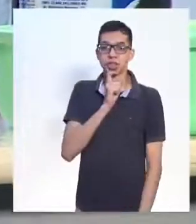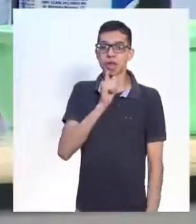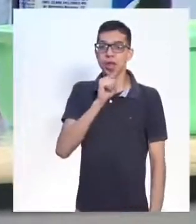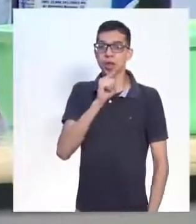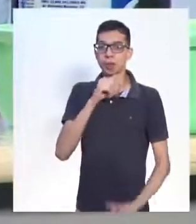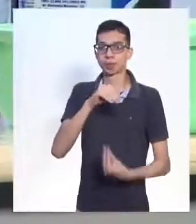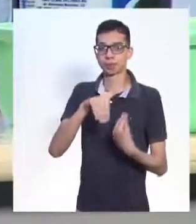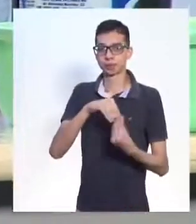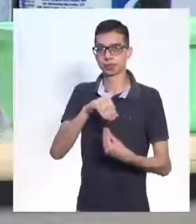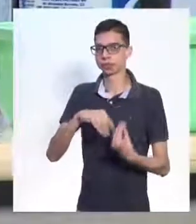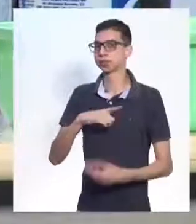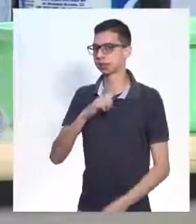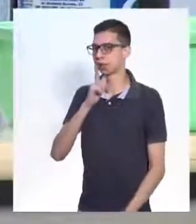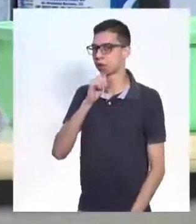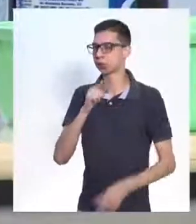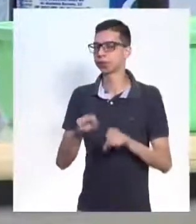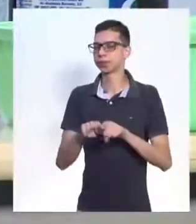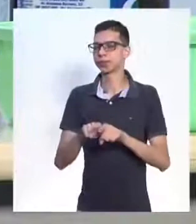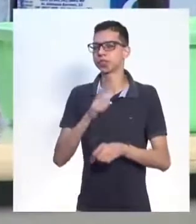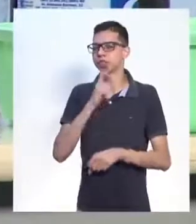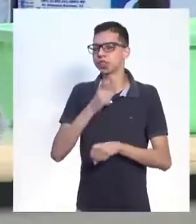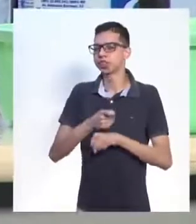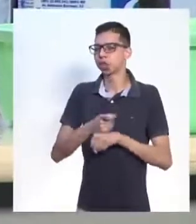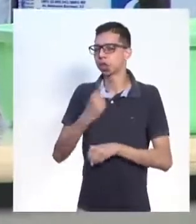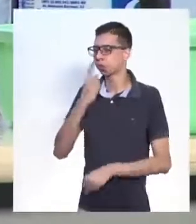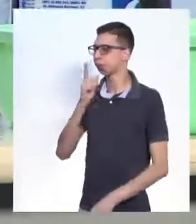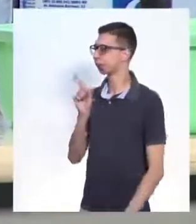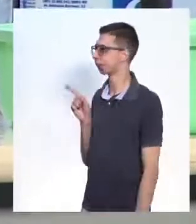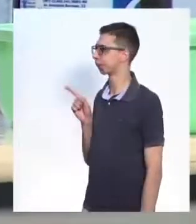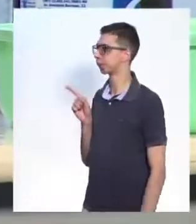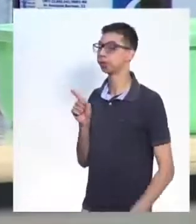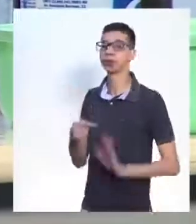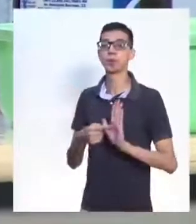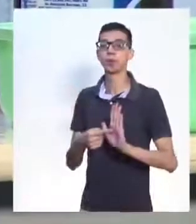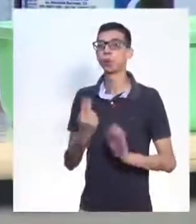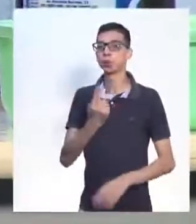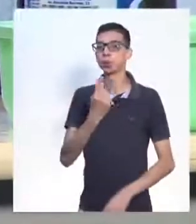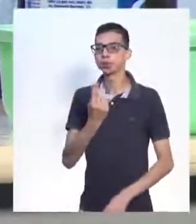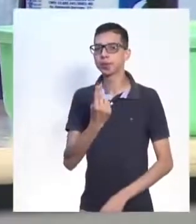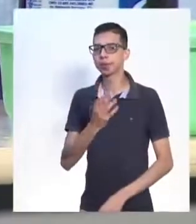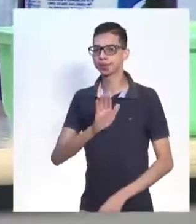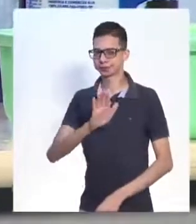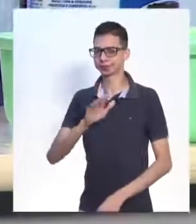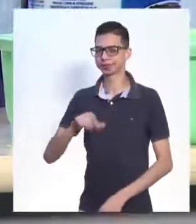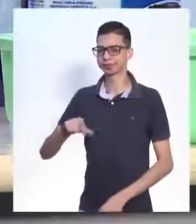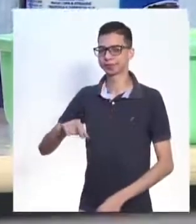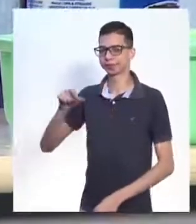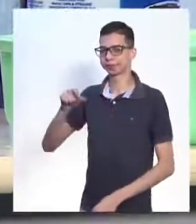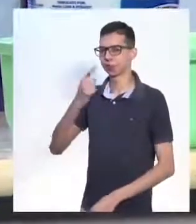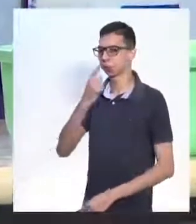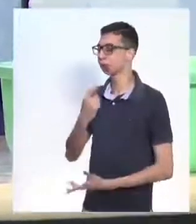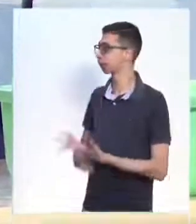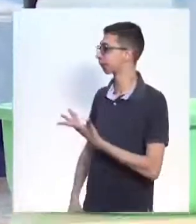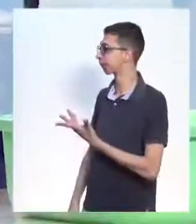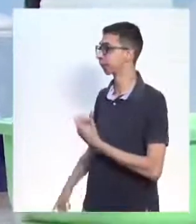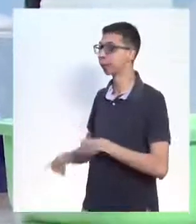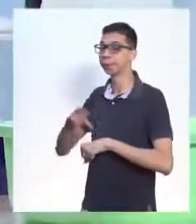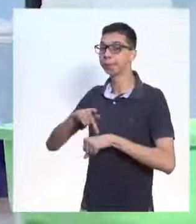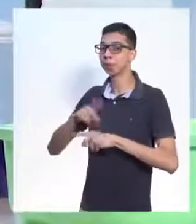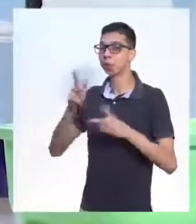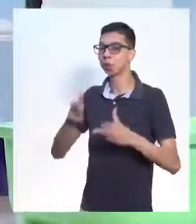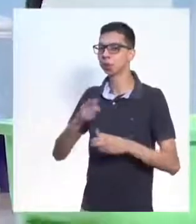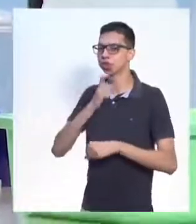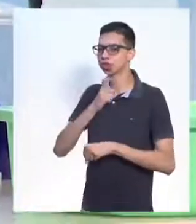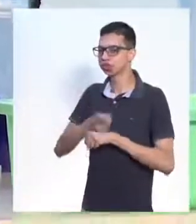ó. Tem gelo e água aqui dentro. É que não vai dar para mostrar para vocês, mas, ó, vou até tirar, ó. Tem uma pedra de gelo aqui,